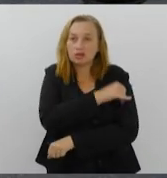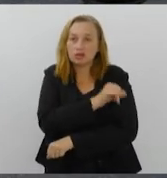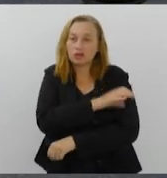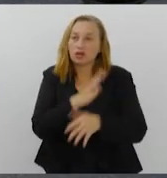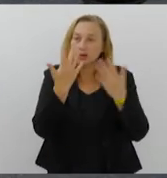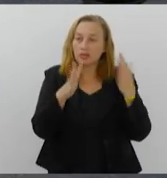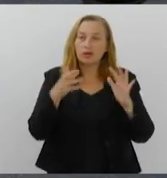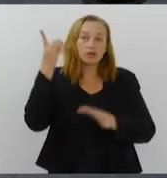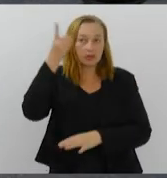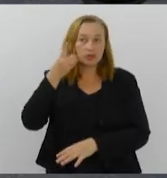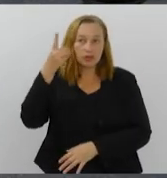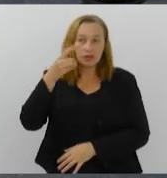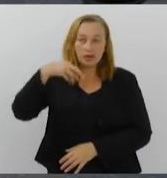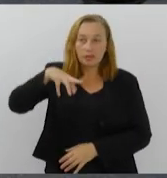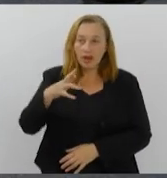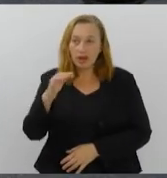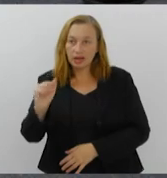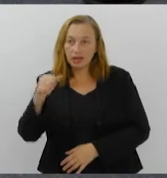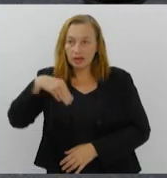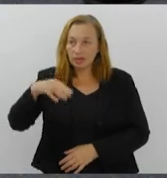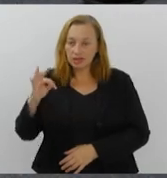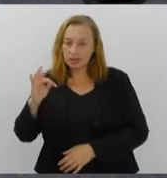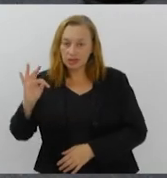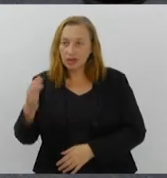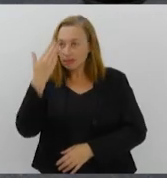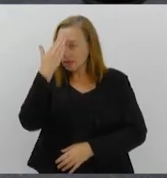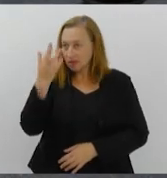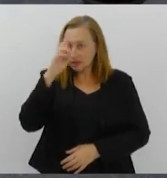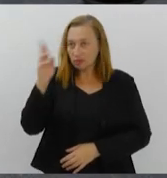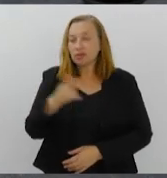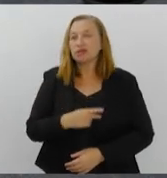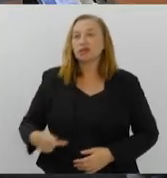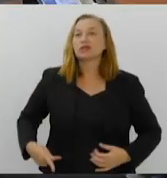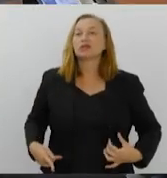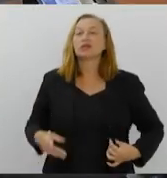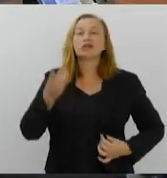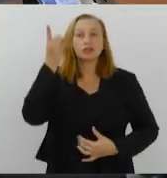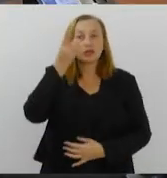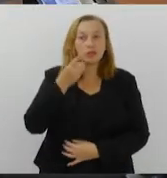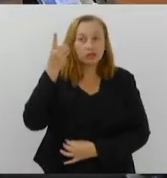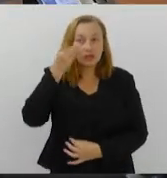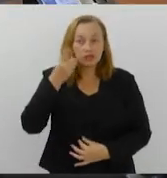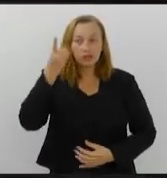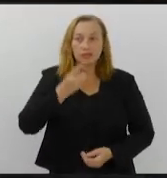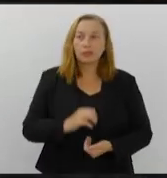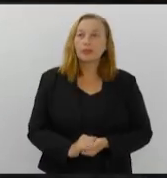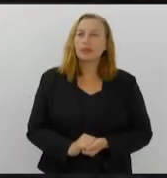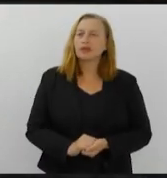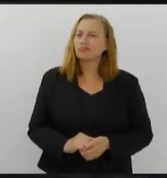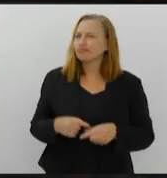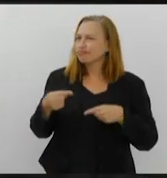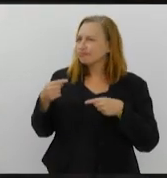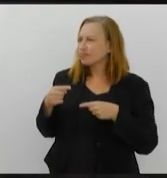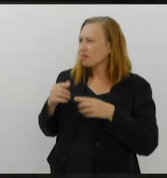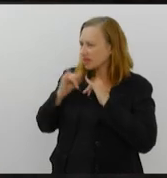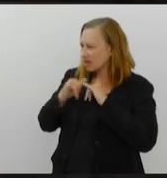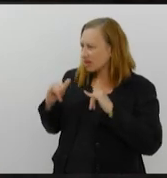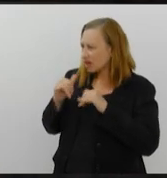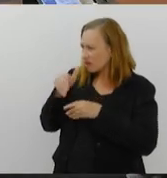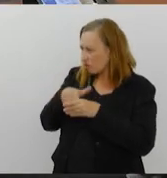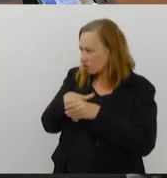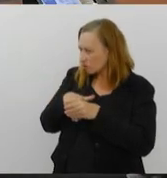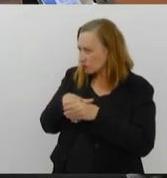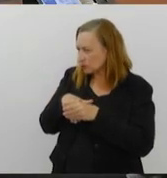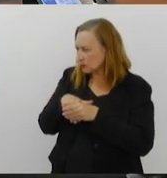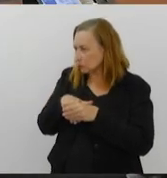parabéns à deputada Marina do MST. Obrigada, presidenta. Deputado, para declarar voto no